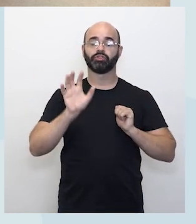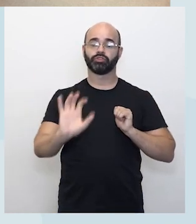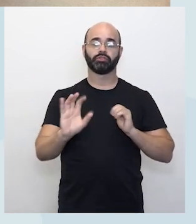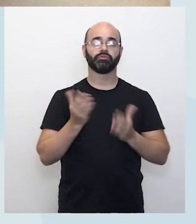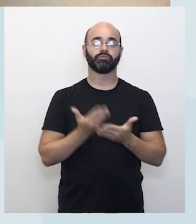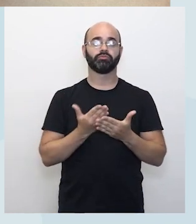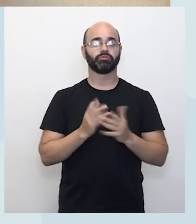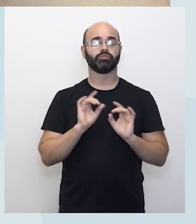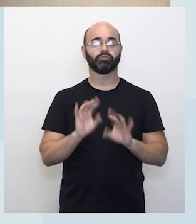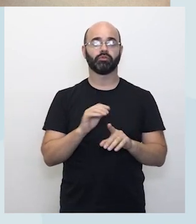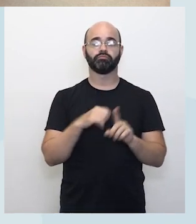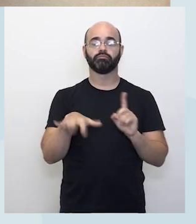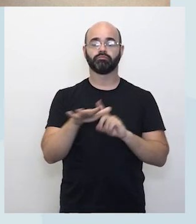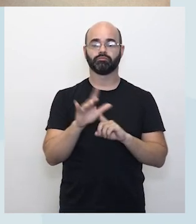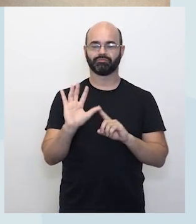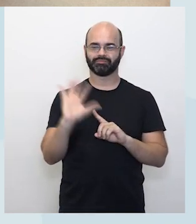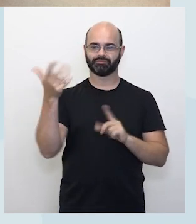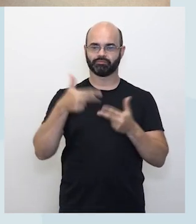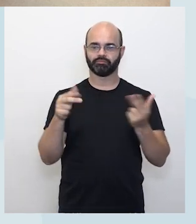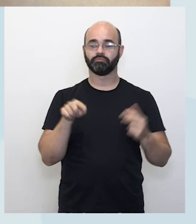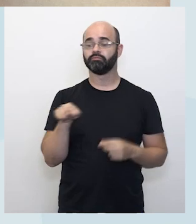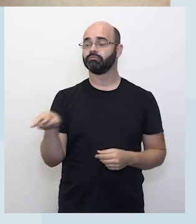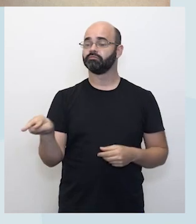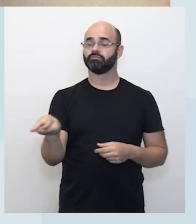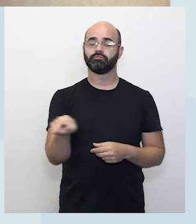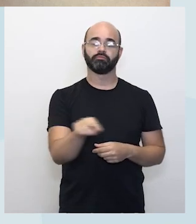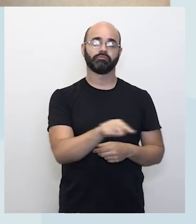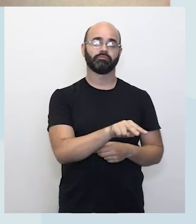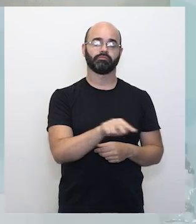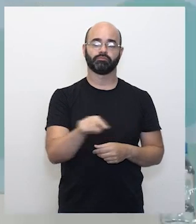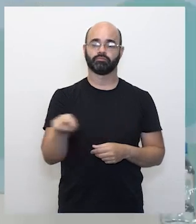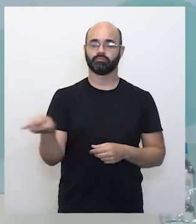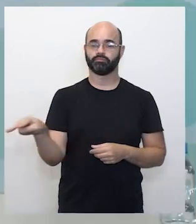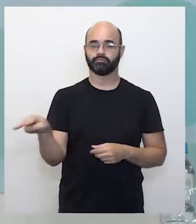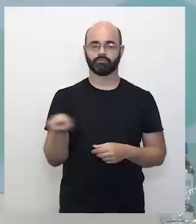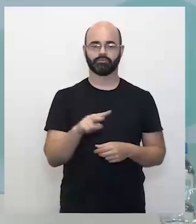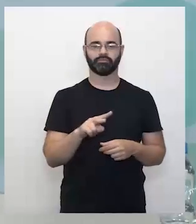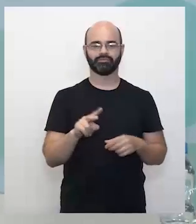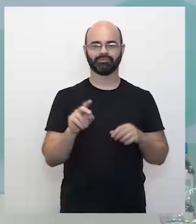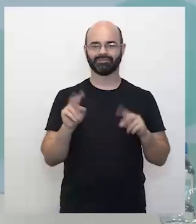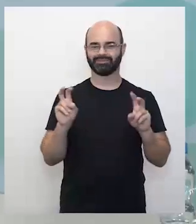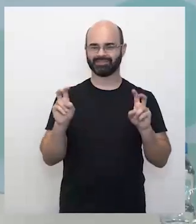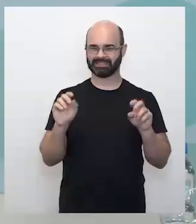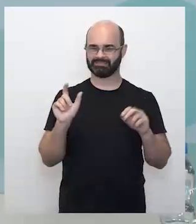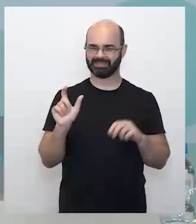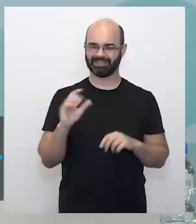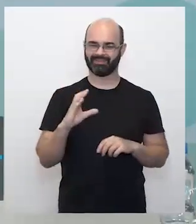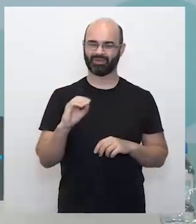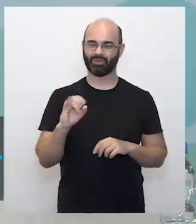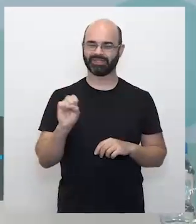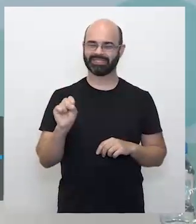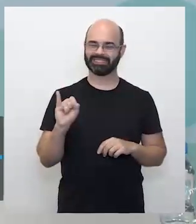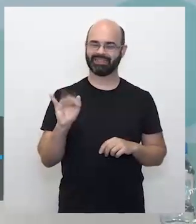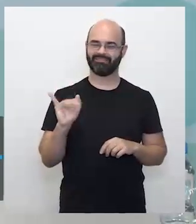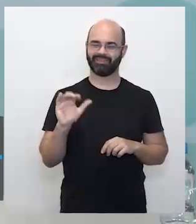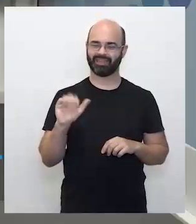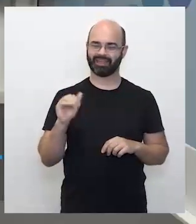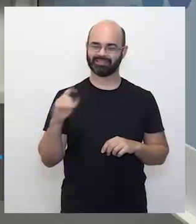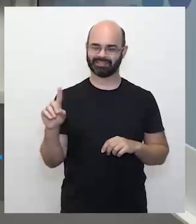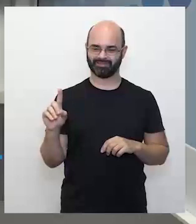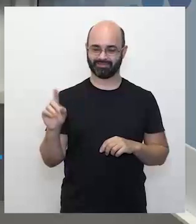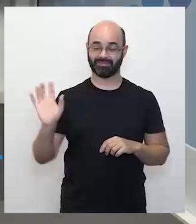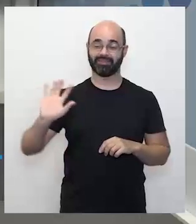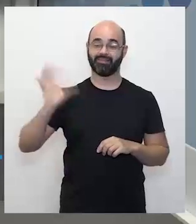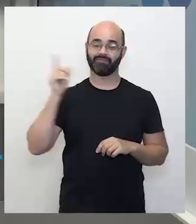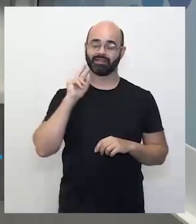ele olha esses fatos sociais, ele coloca eles ali vamos dizer, ele passa por uma coisificação dos fatos, né? Ele transforma